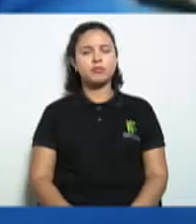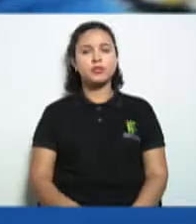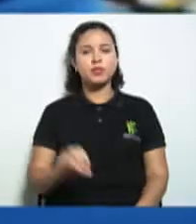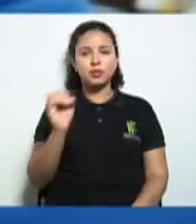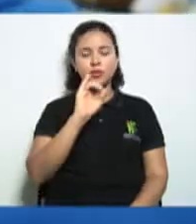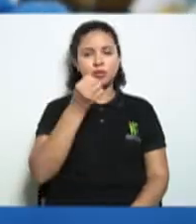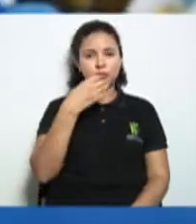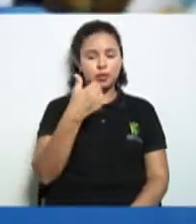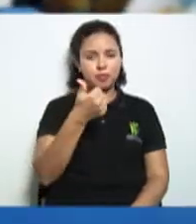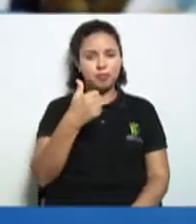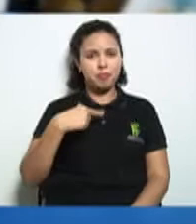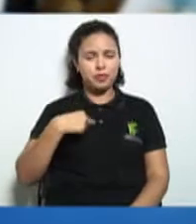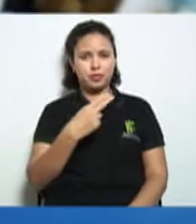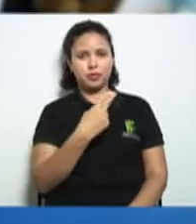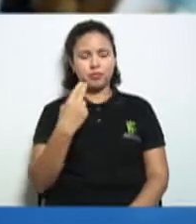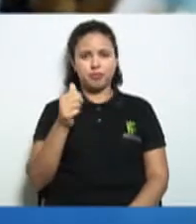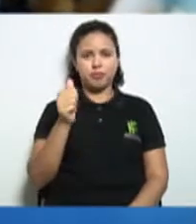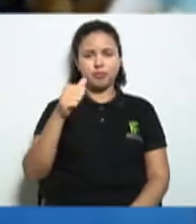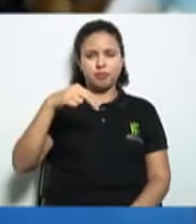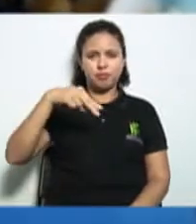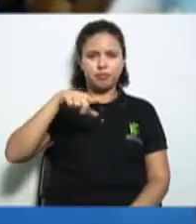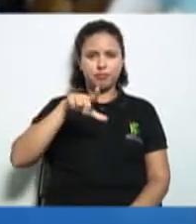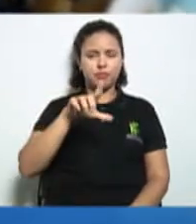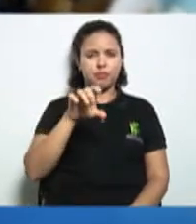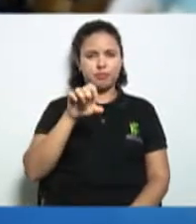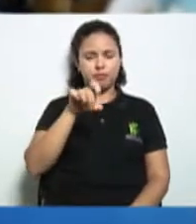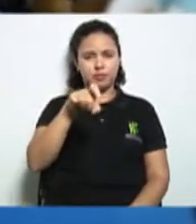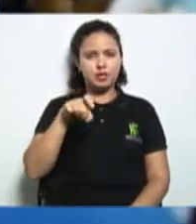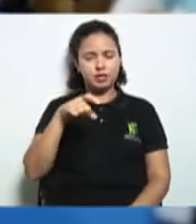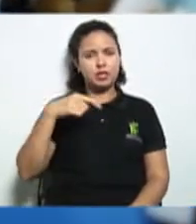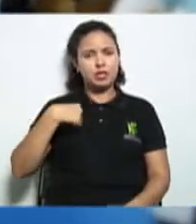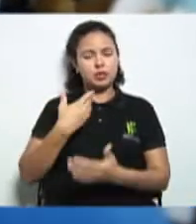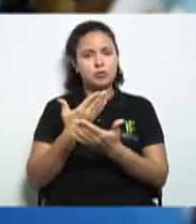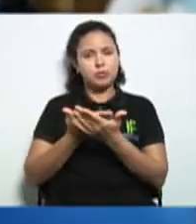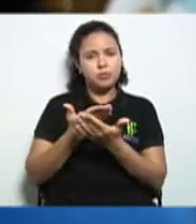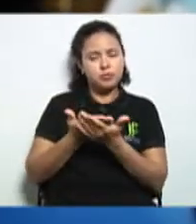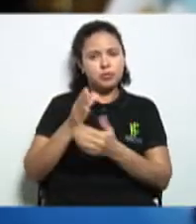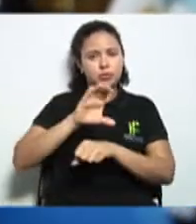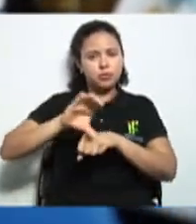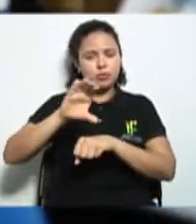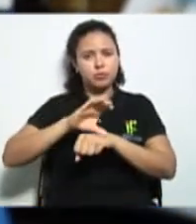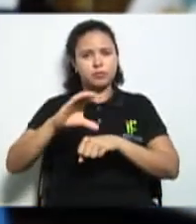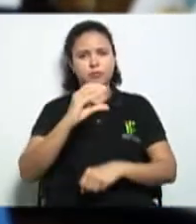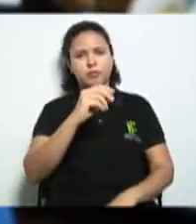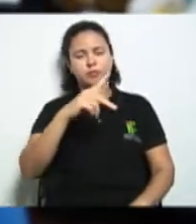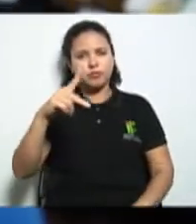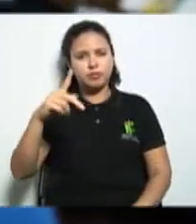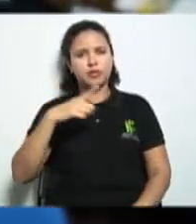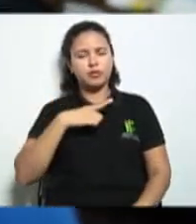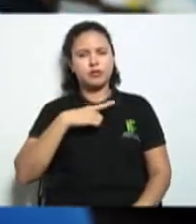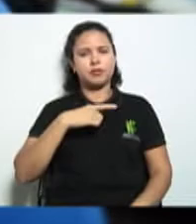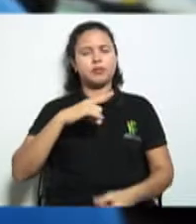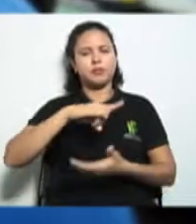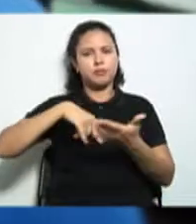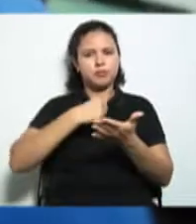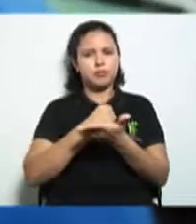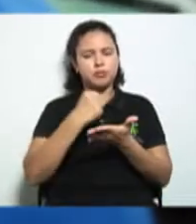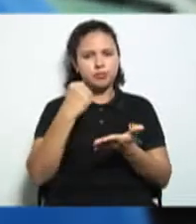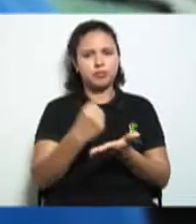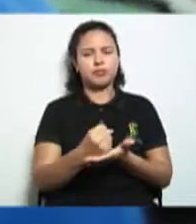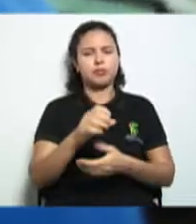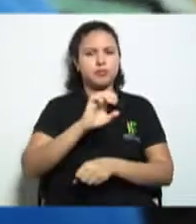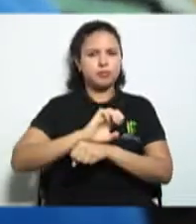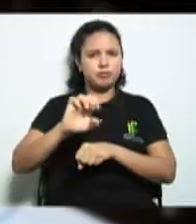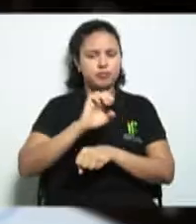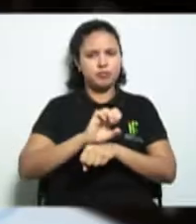Olá, tudo bem? Meu nome é Alexia Letícia, sou aluna de Cooperativismo do IFRA. Trouxe minha documentação para estagiar aqui no Serviço de Aprendizagem Nacional de Cooperativismo do